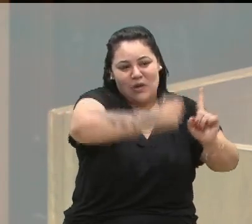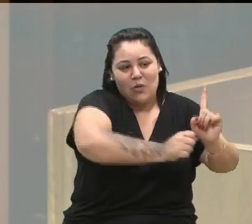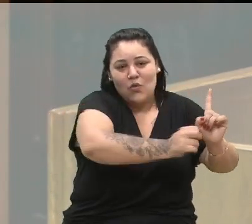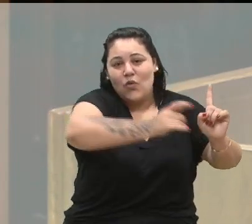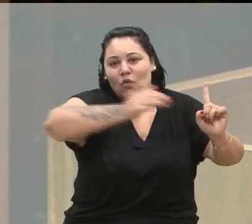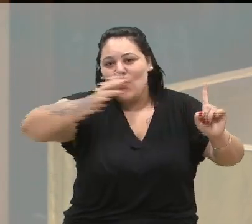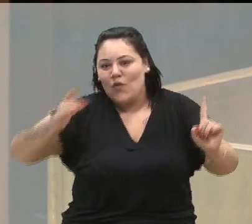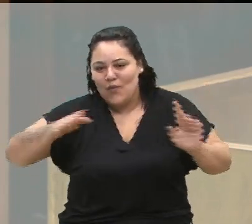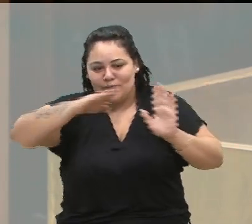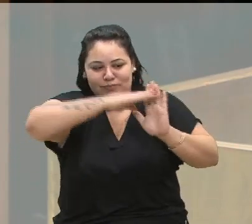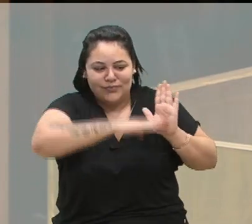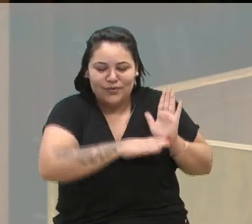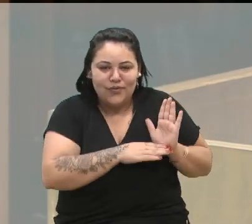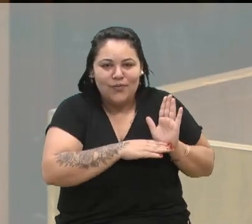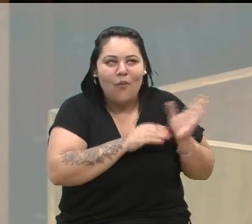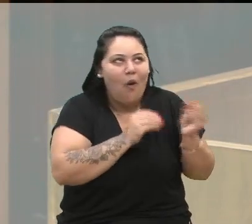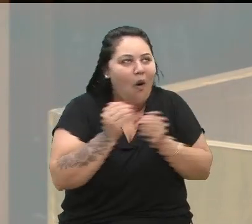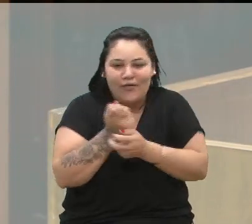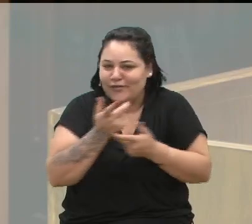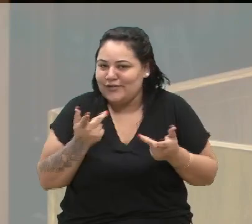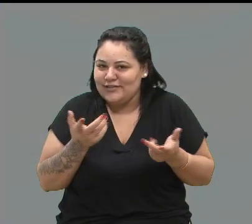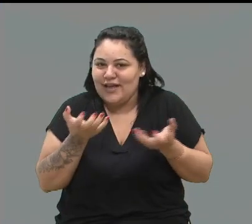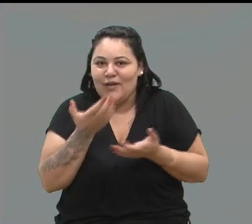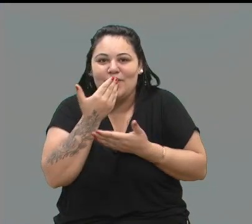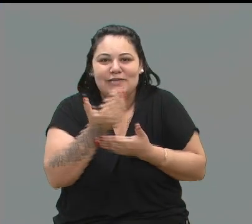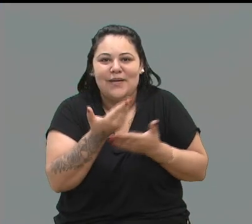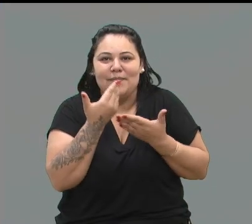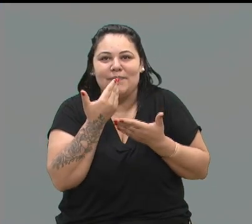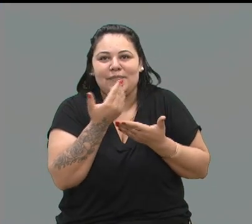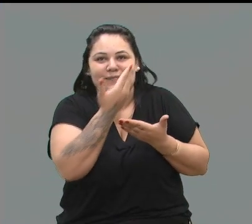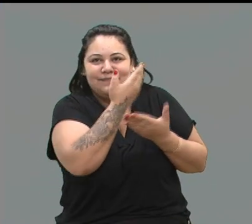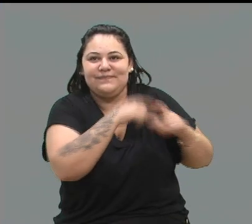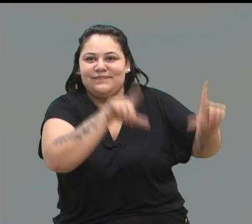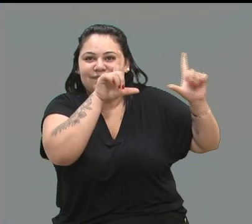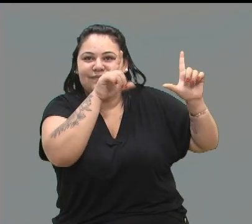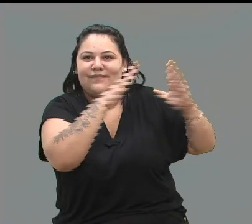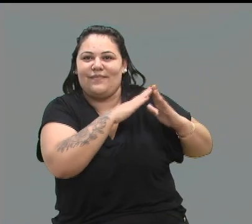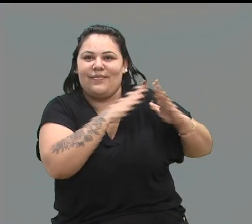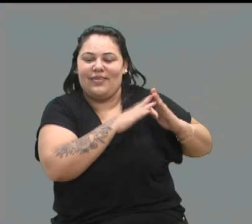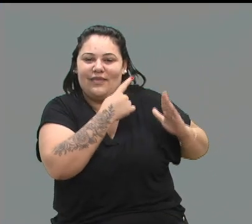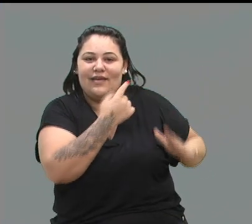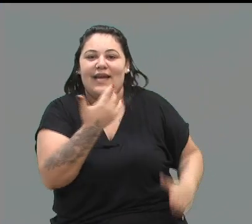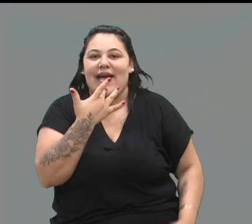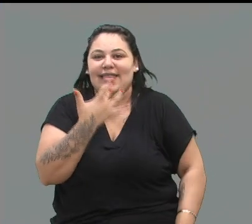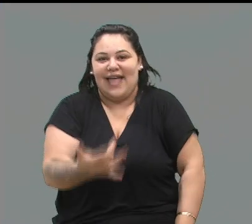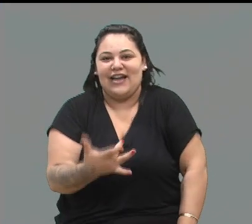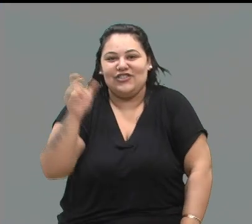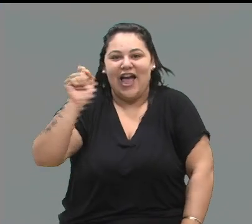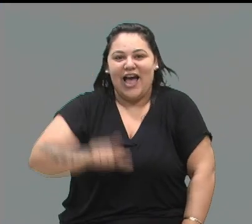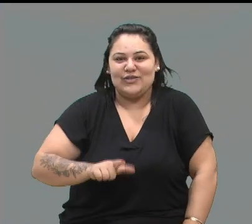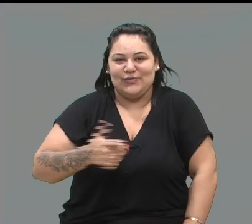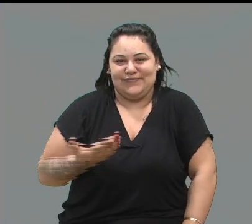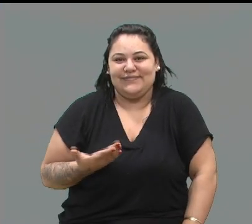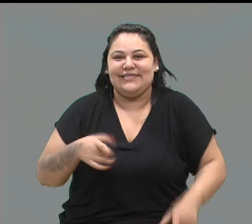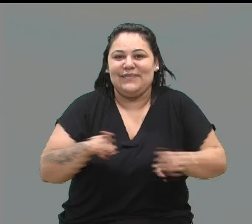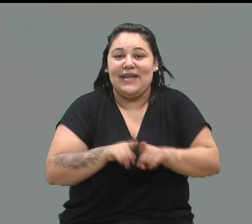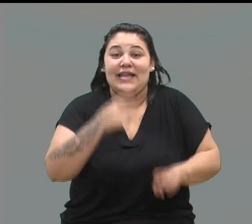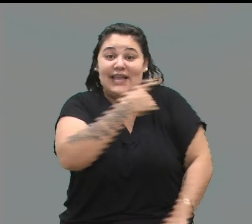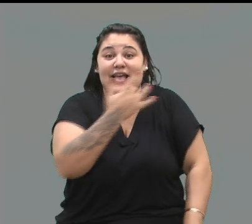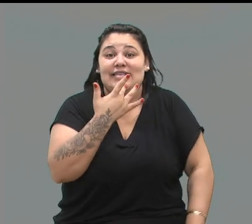muito intensa. Eu quero começar pedindo para o pessoal da TV mostrar para quem está em casa a Tarde Azul. Nessa Tarde